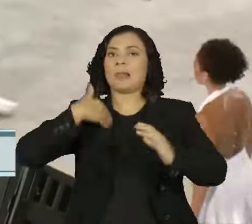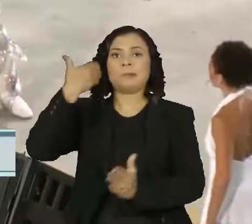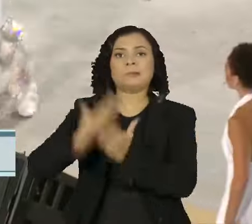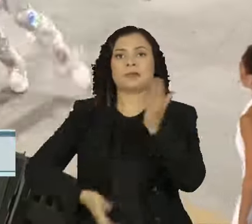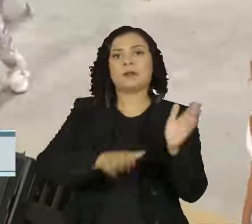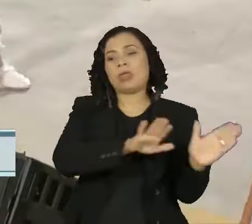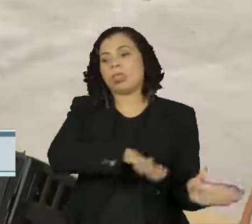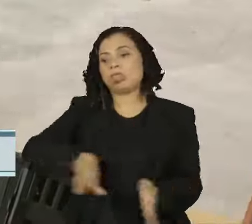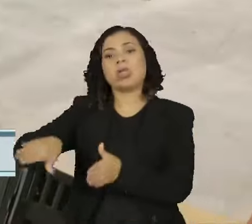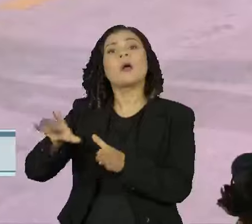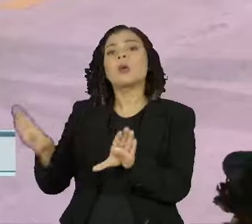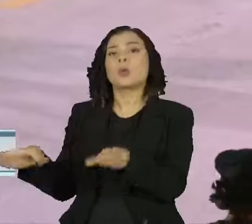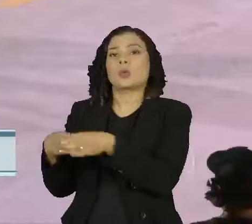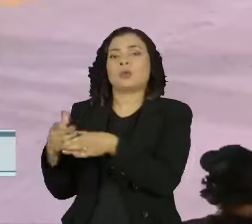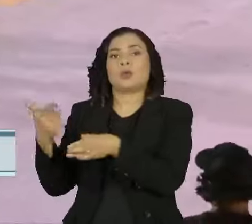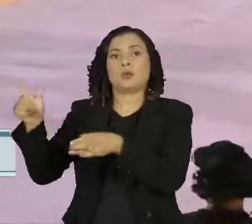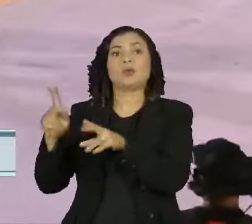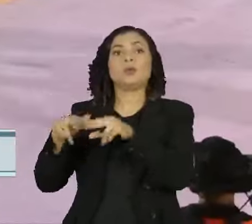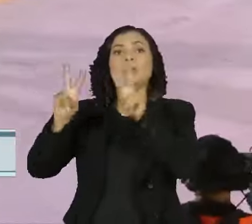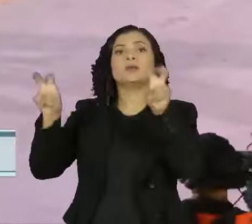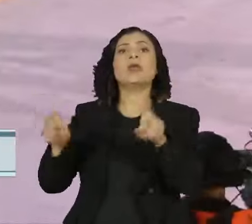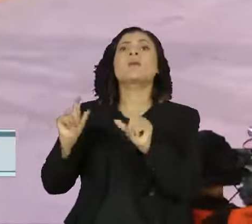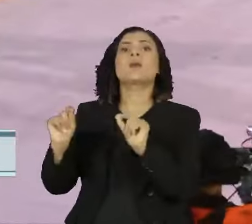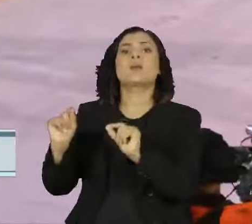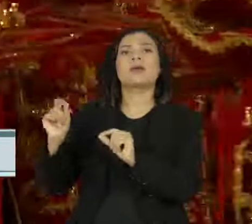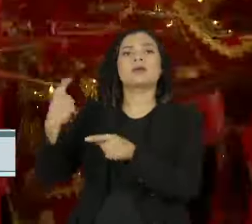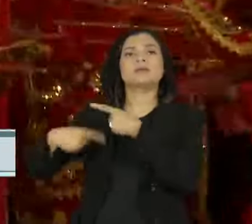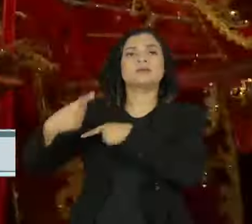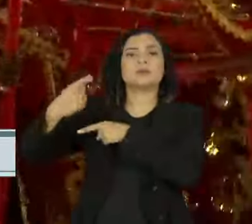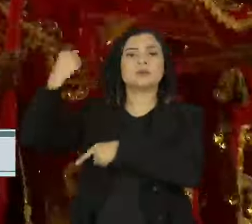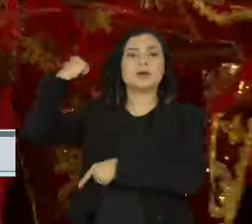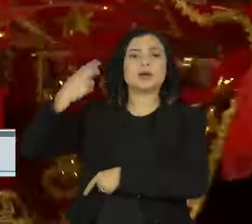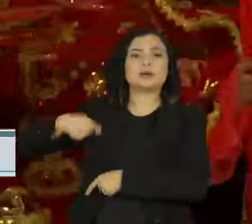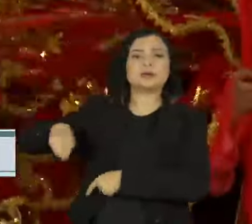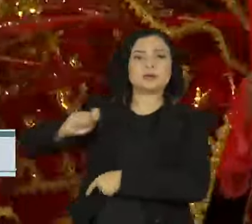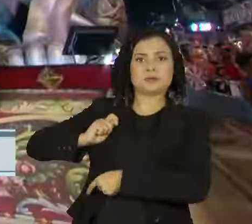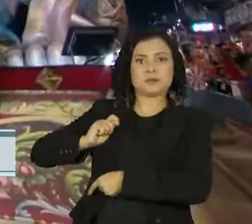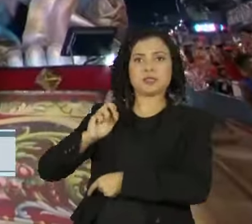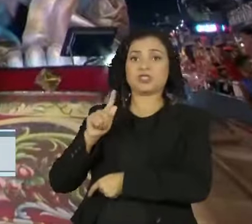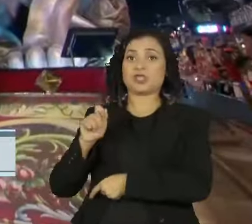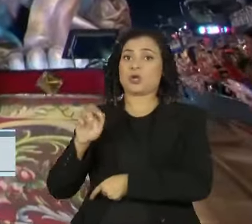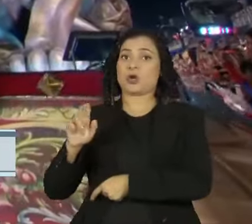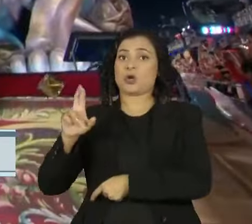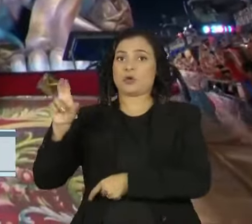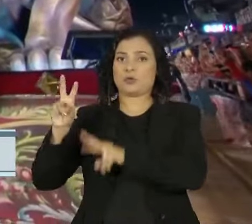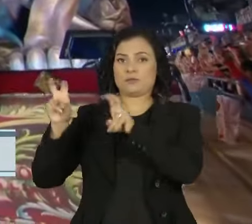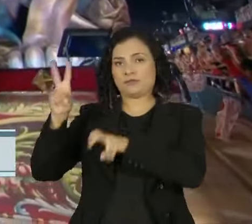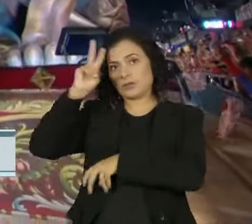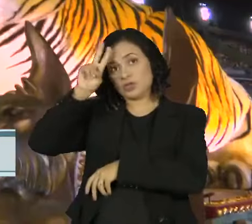livro medieval Lunário Perpétuo, do espanhol Jerônimo Cortés.